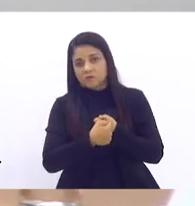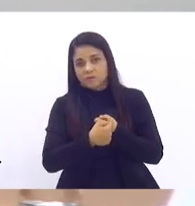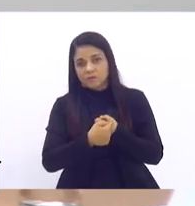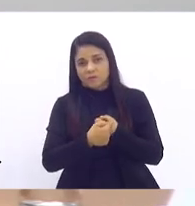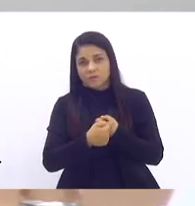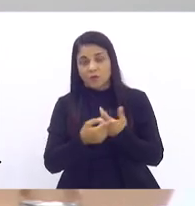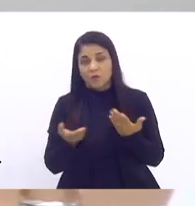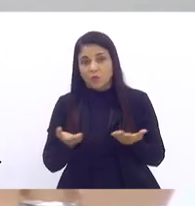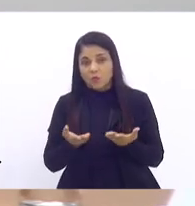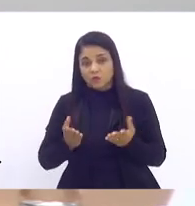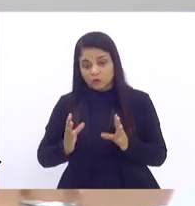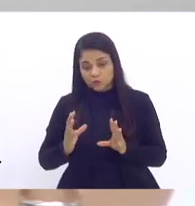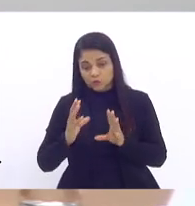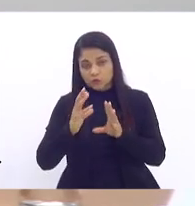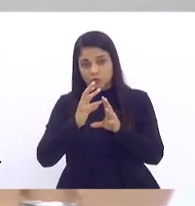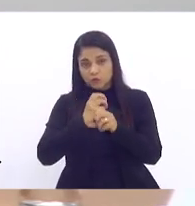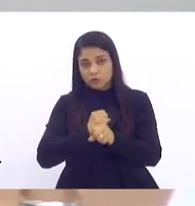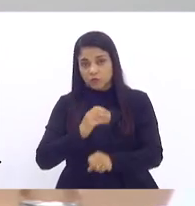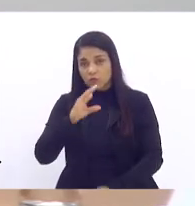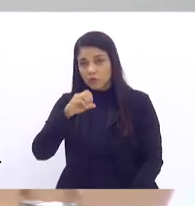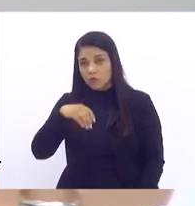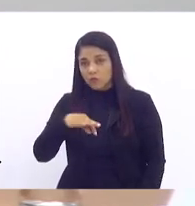contabilidade criativa